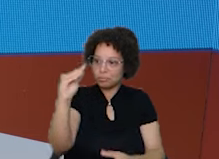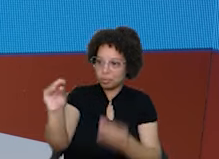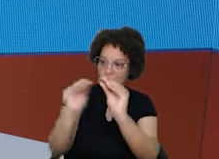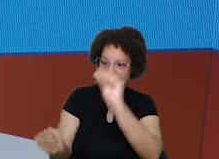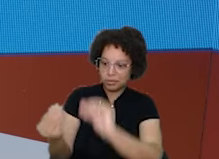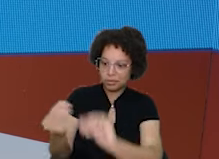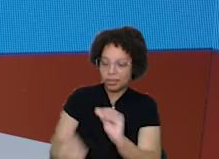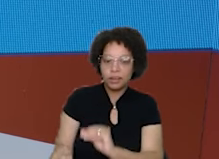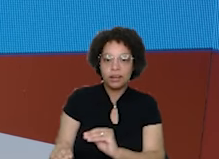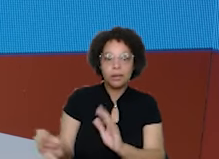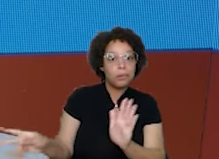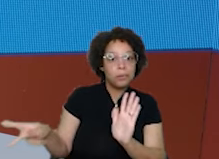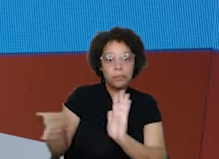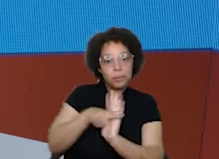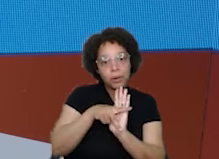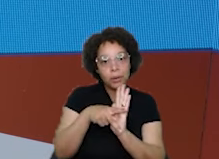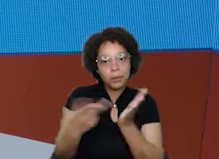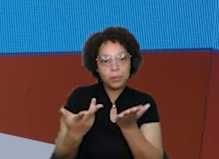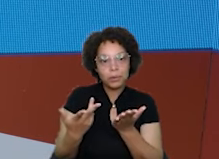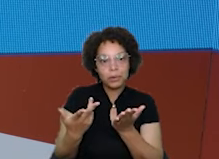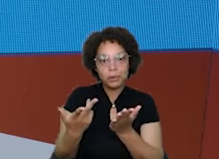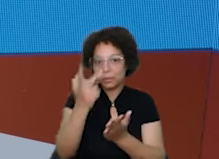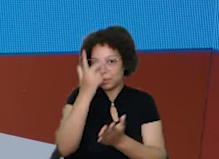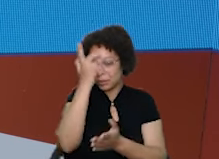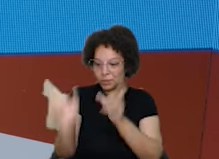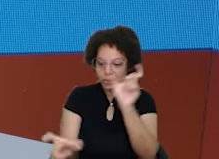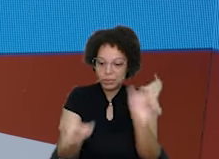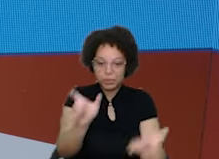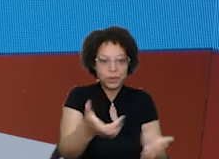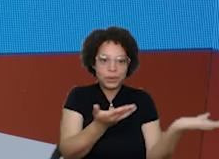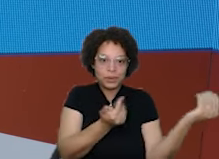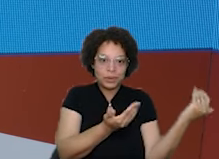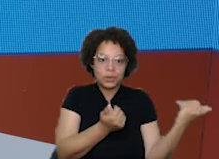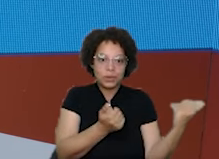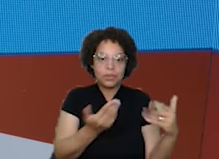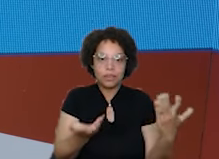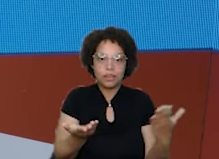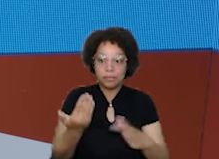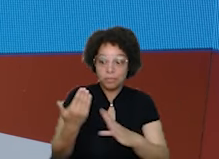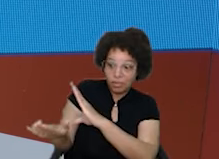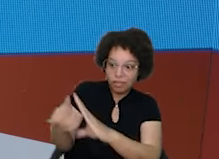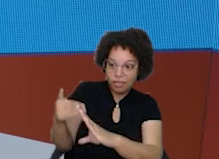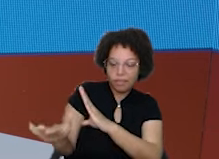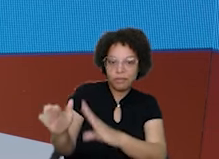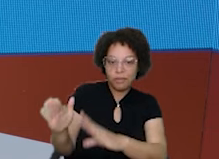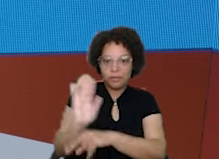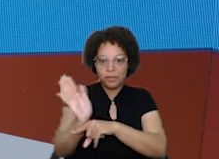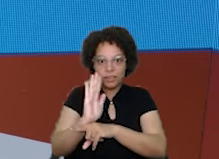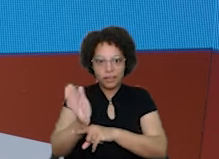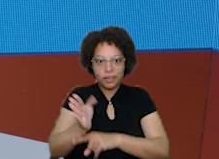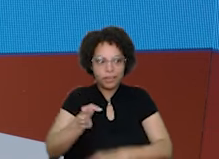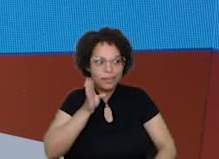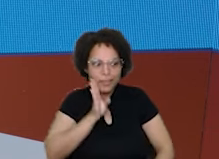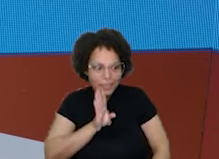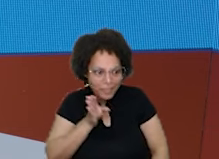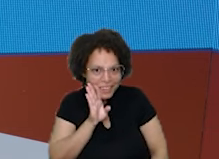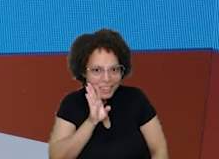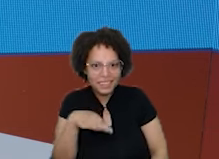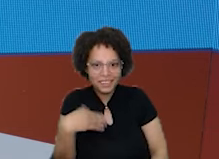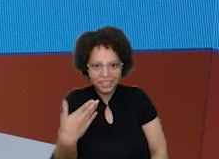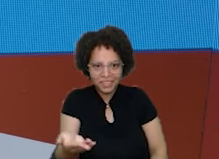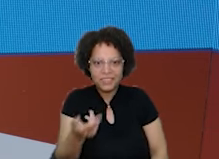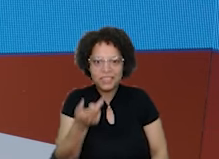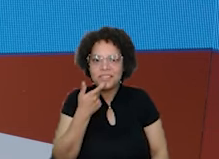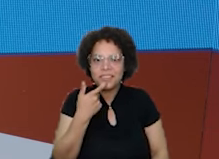ali com com esse público né eu lembro que na época ela começou Ela mandava os vídeos e aí F tá legal é isso falou que que você vai falar você vai falar o